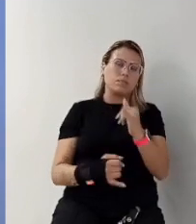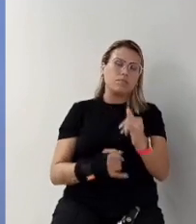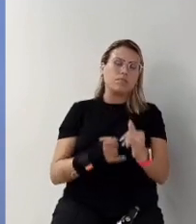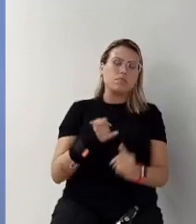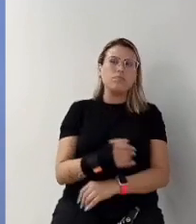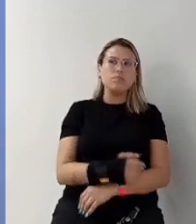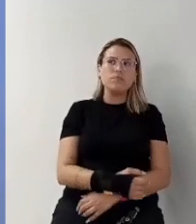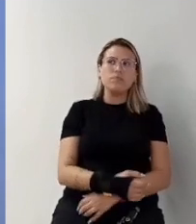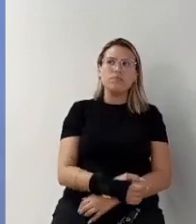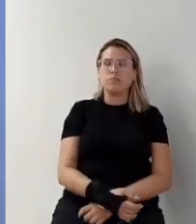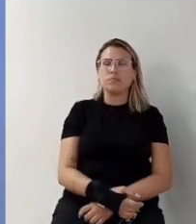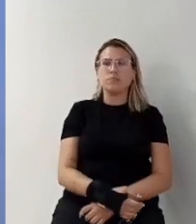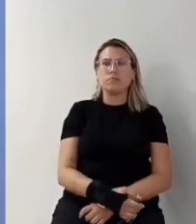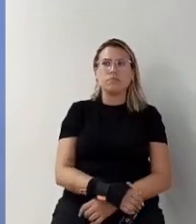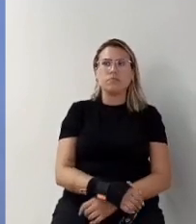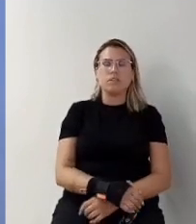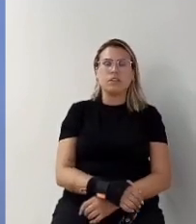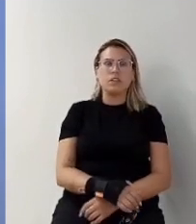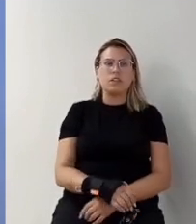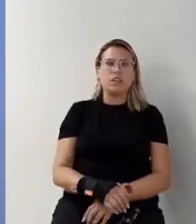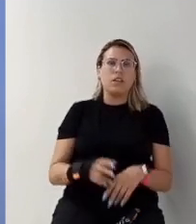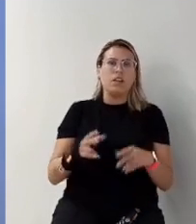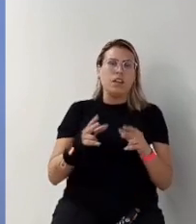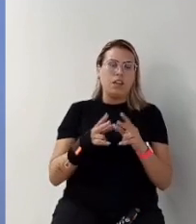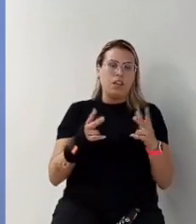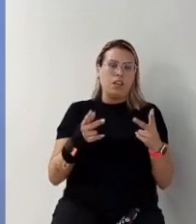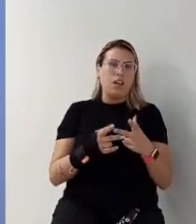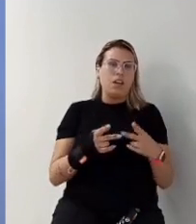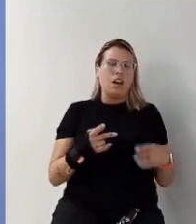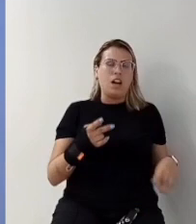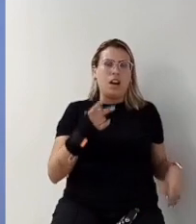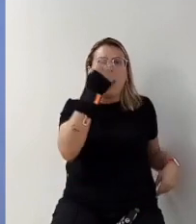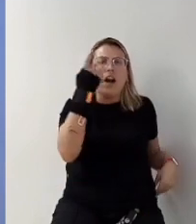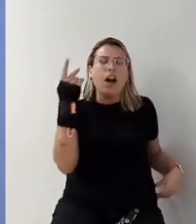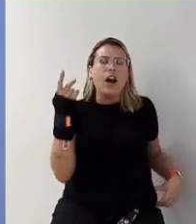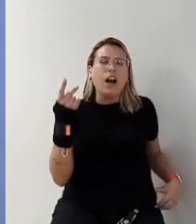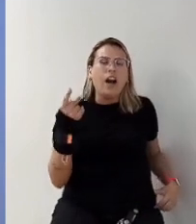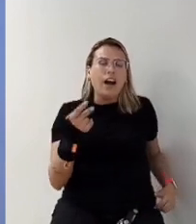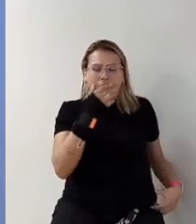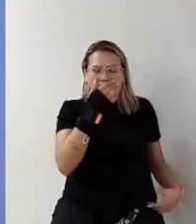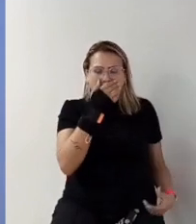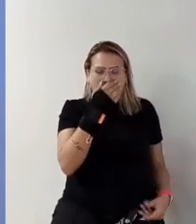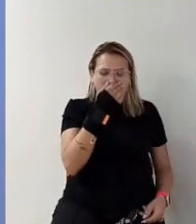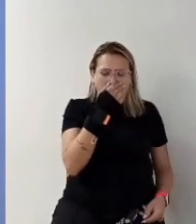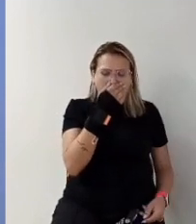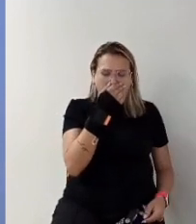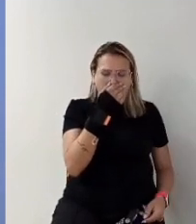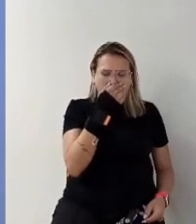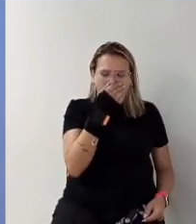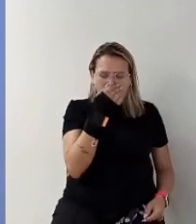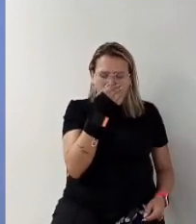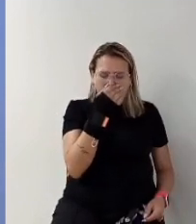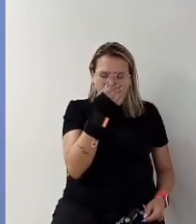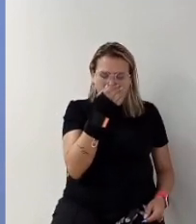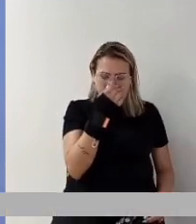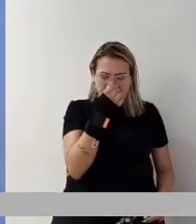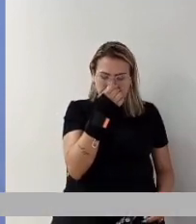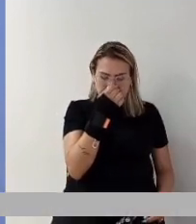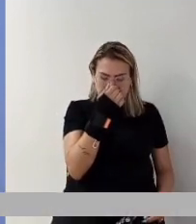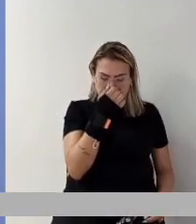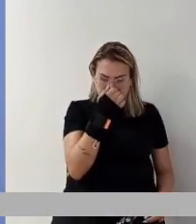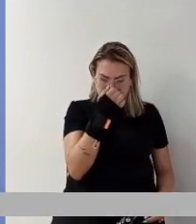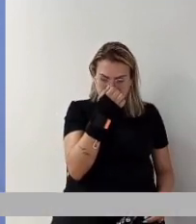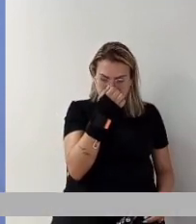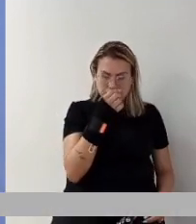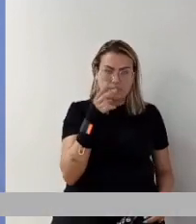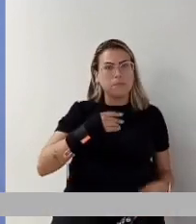eh na casa do Povo no plenário José Mendes sbrm e mais uma vez para mim